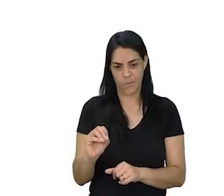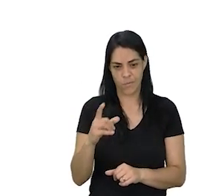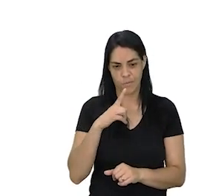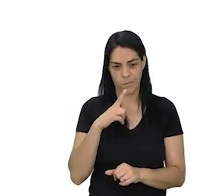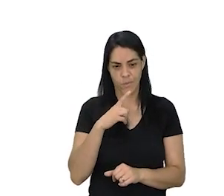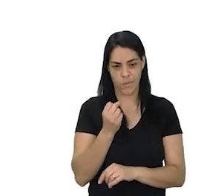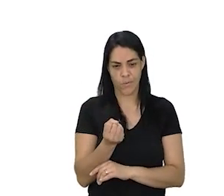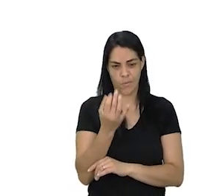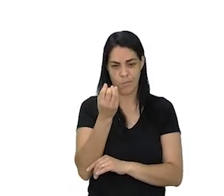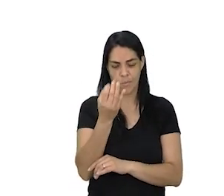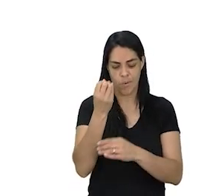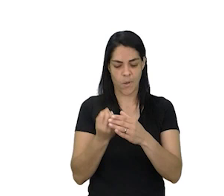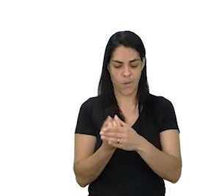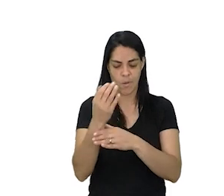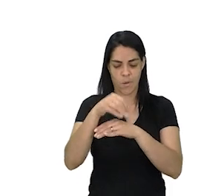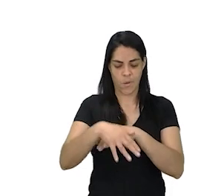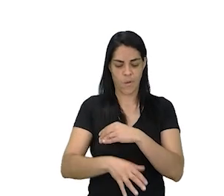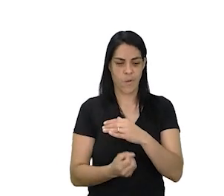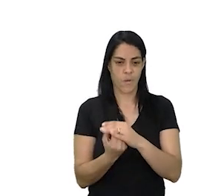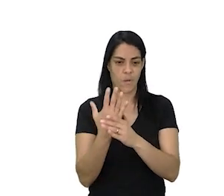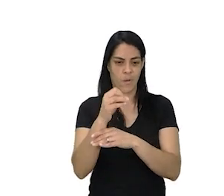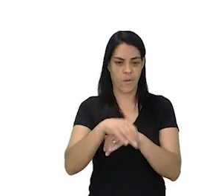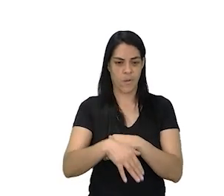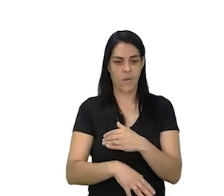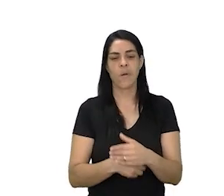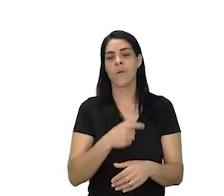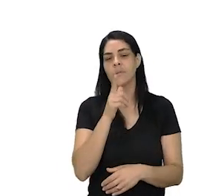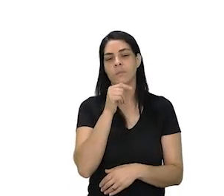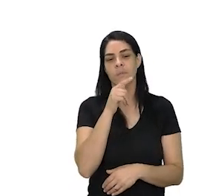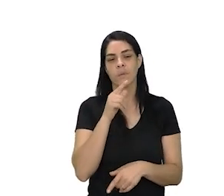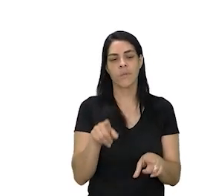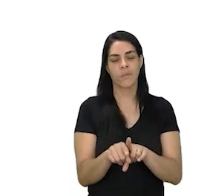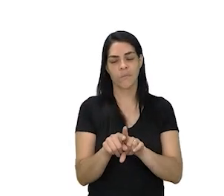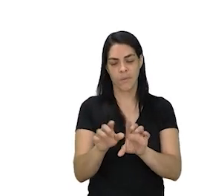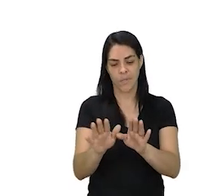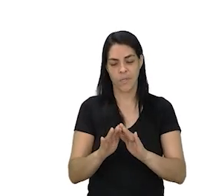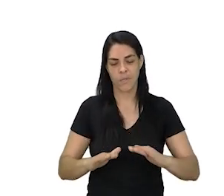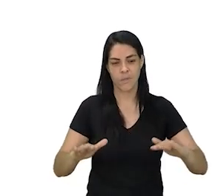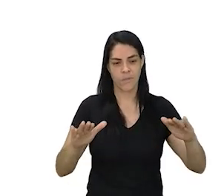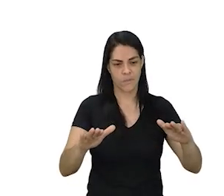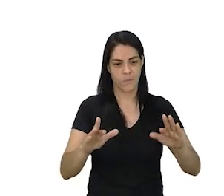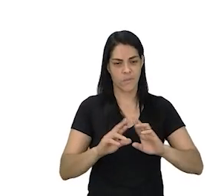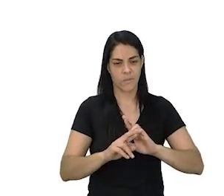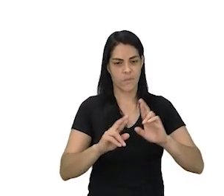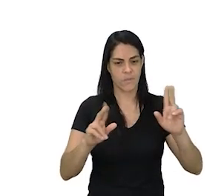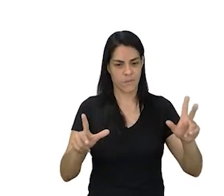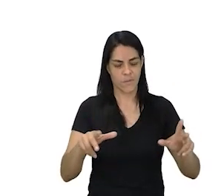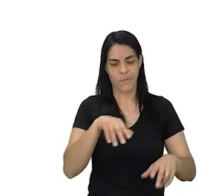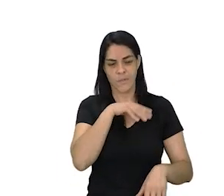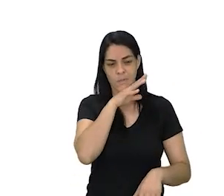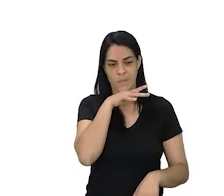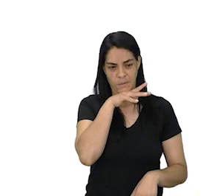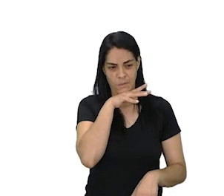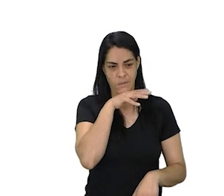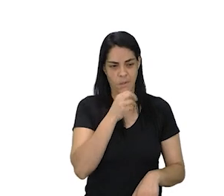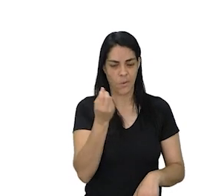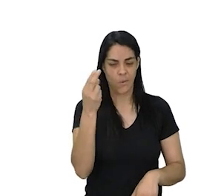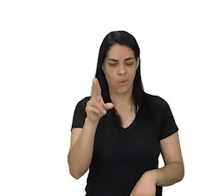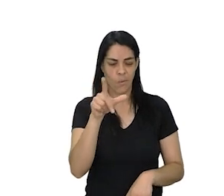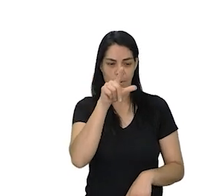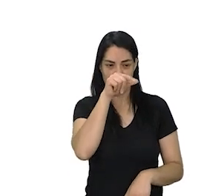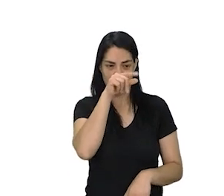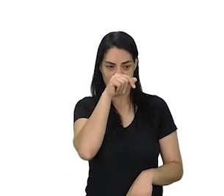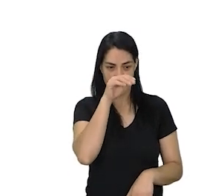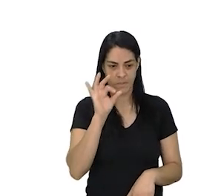de referência, além dos espaços onde estão diferentes animais ou aves,